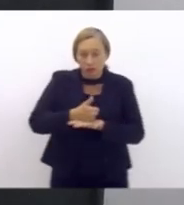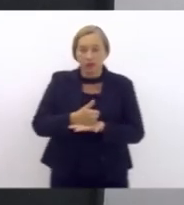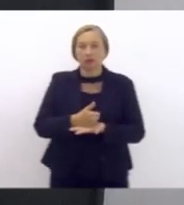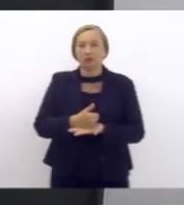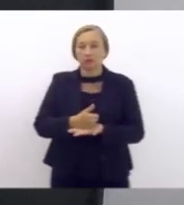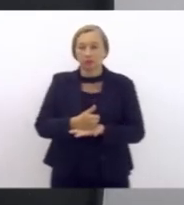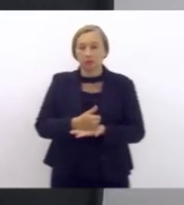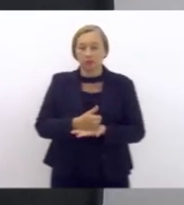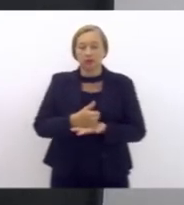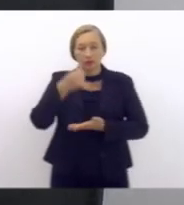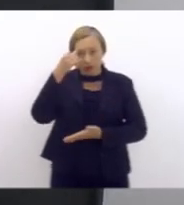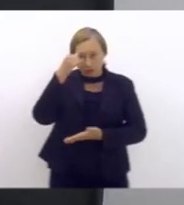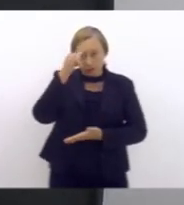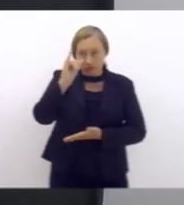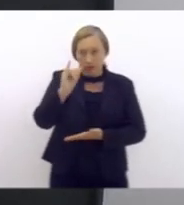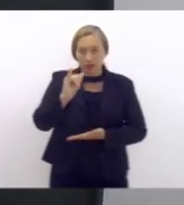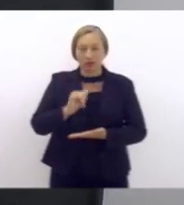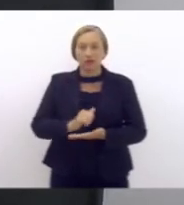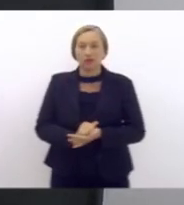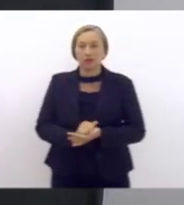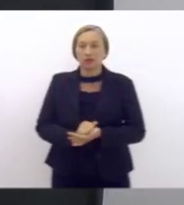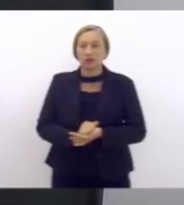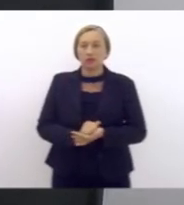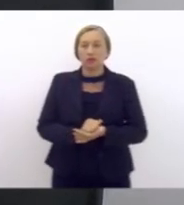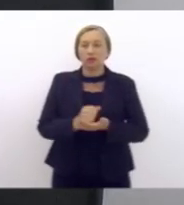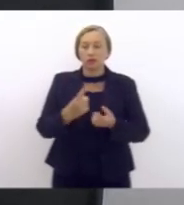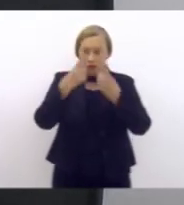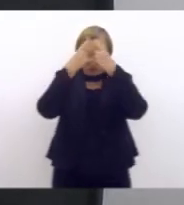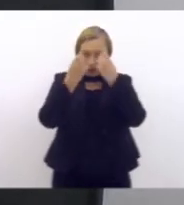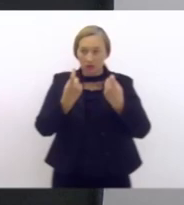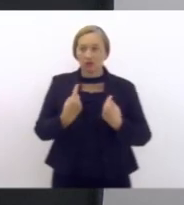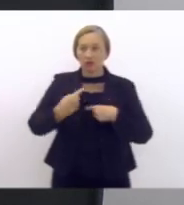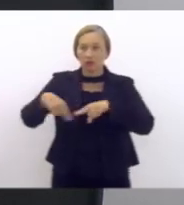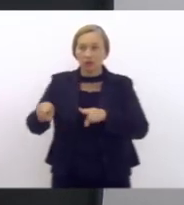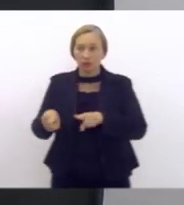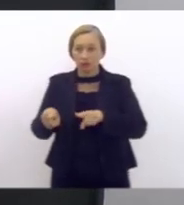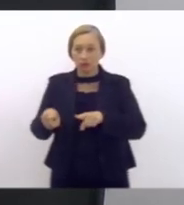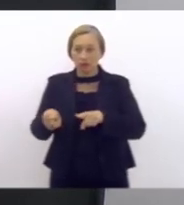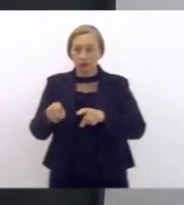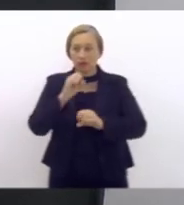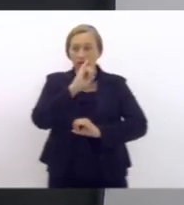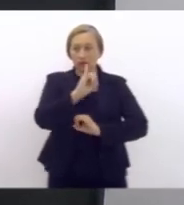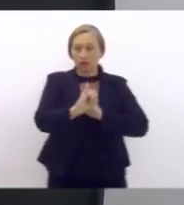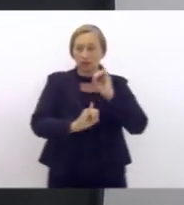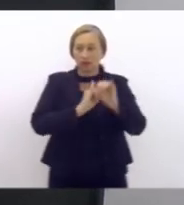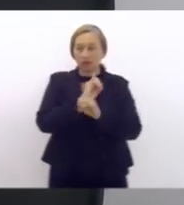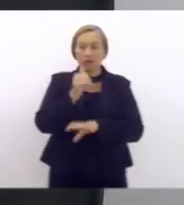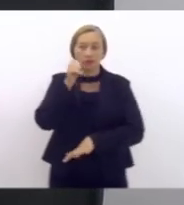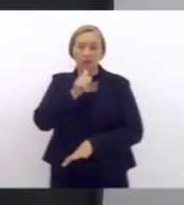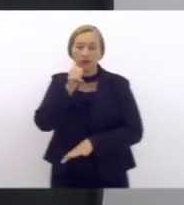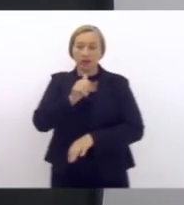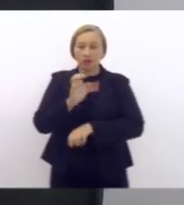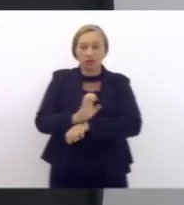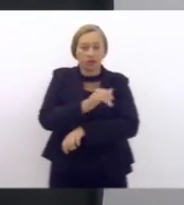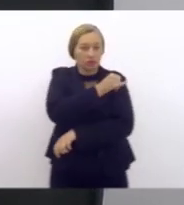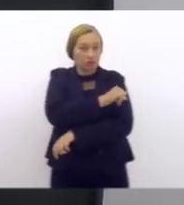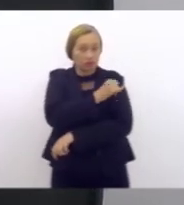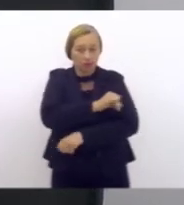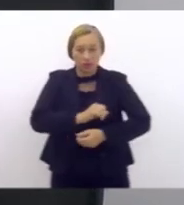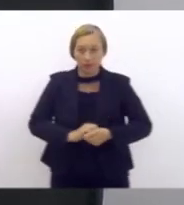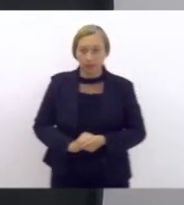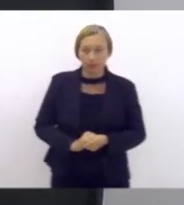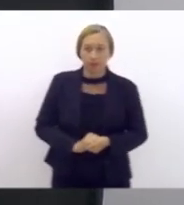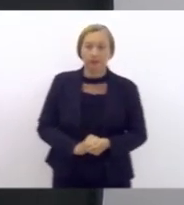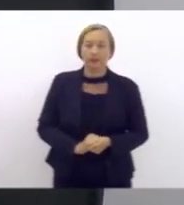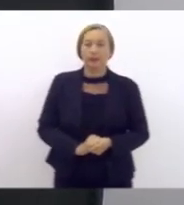formas de prevenção e combate dos casos de violência cibernética contra as mulheres no estado do Rio de Janeiro,